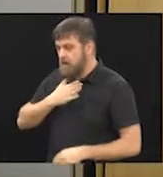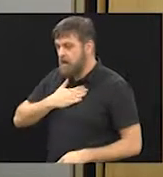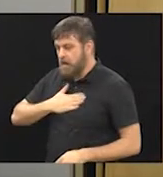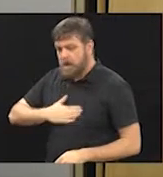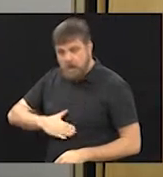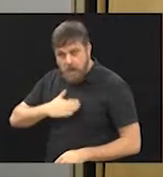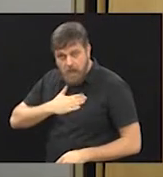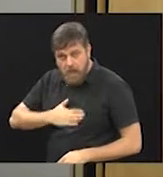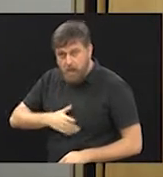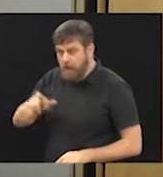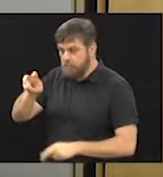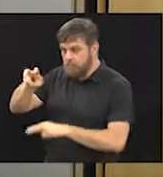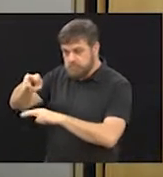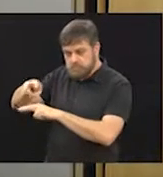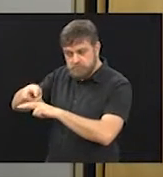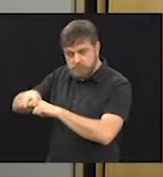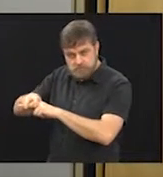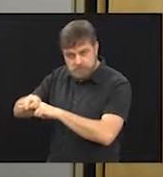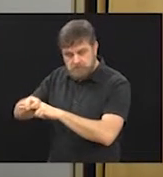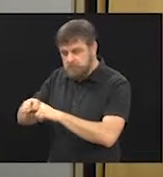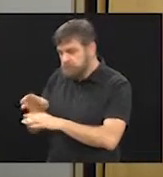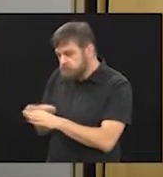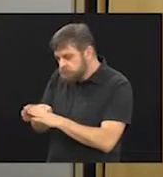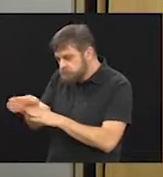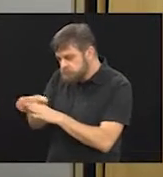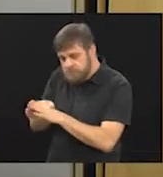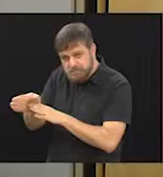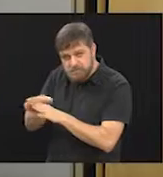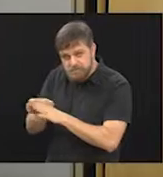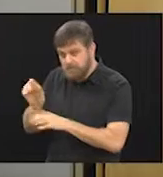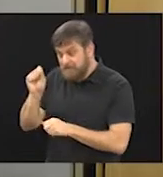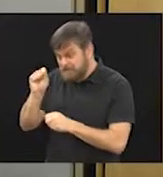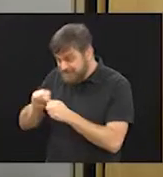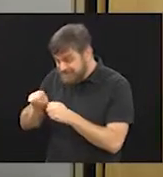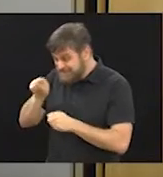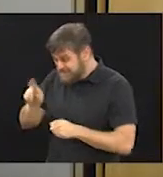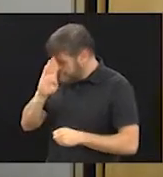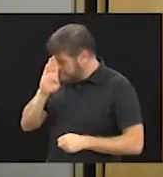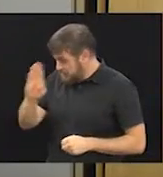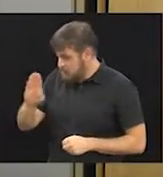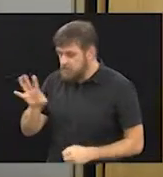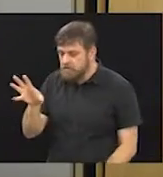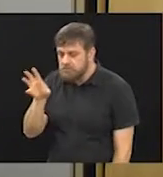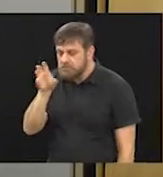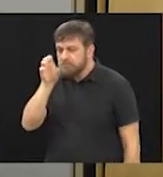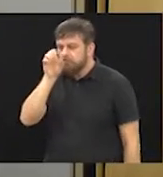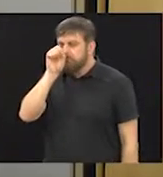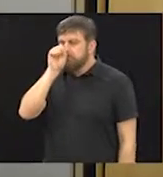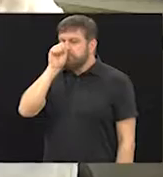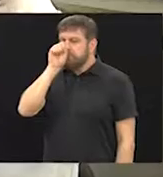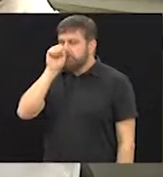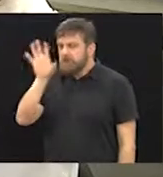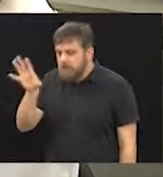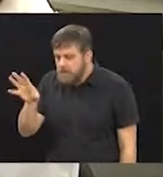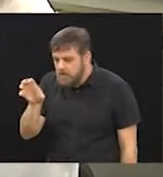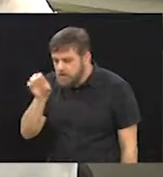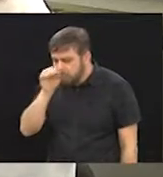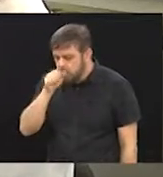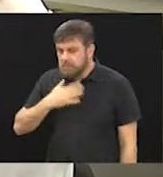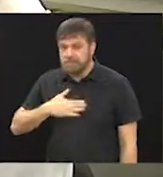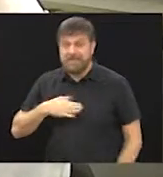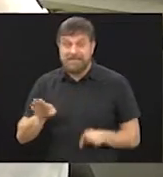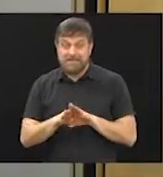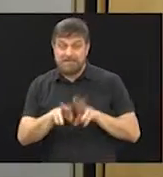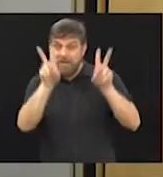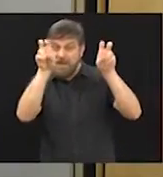mais confortável e, principalmente, manter as vias aéreas desobstruídas. E sobre a morte